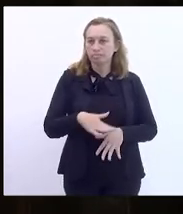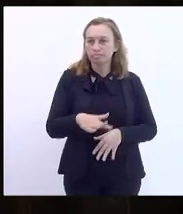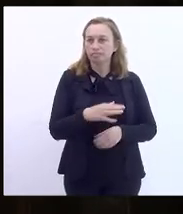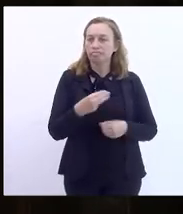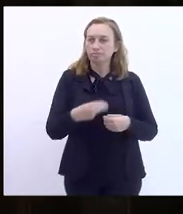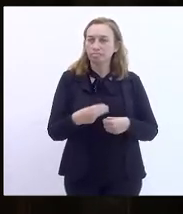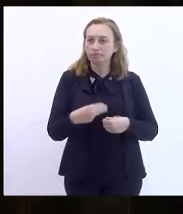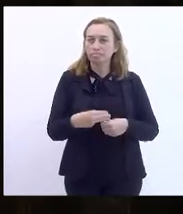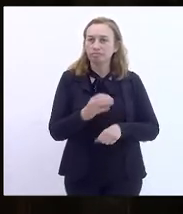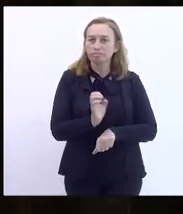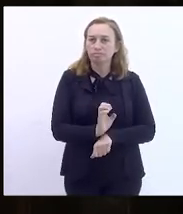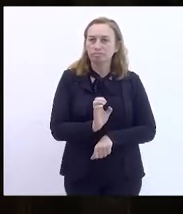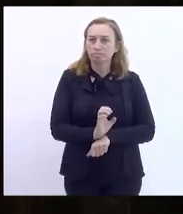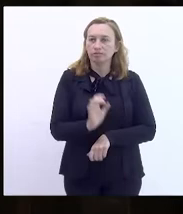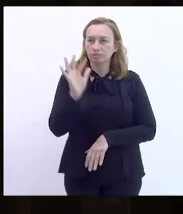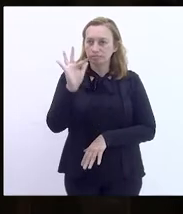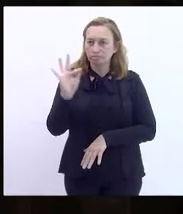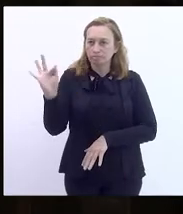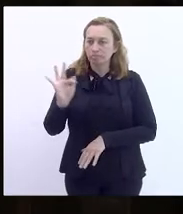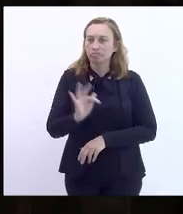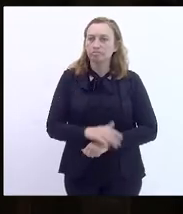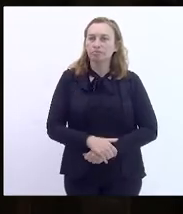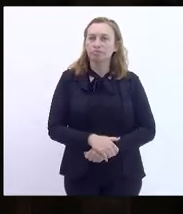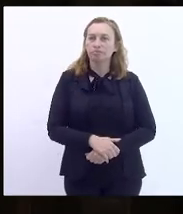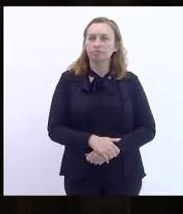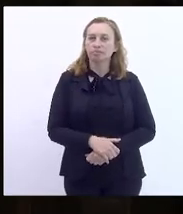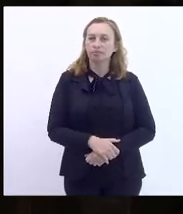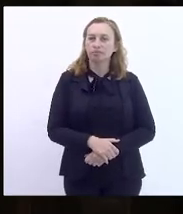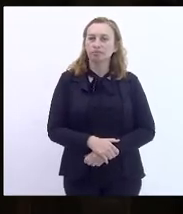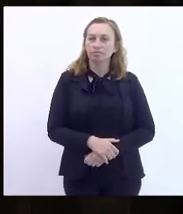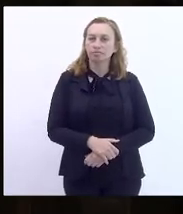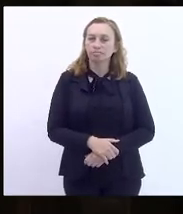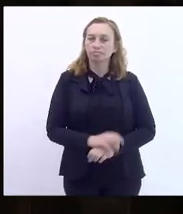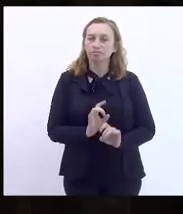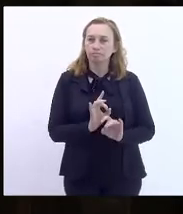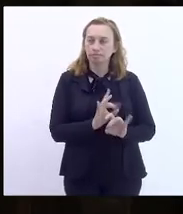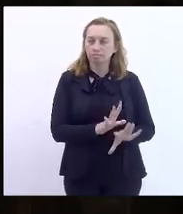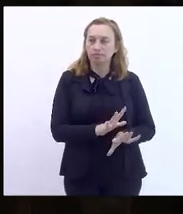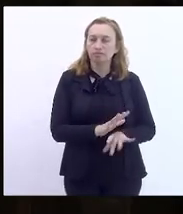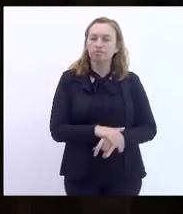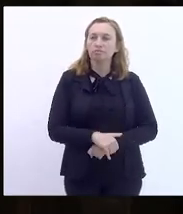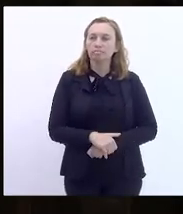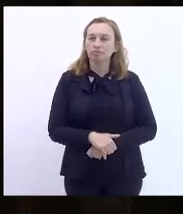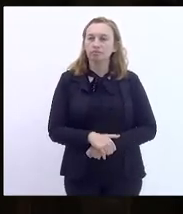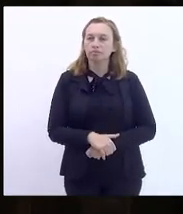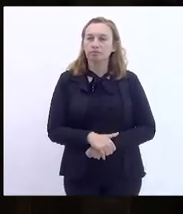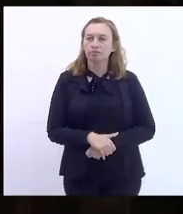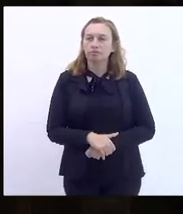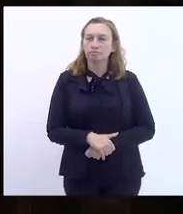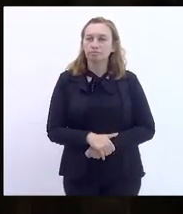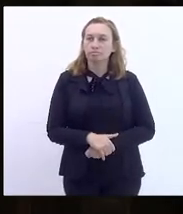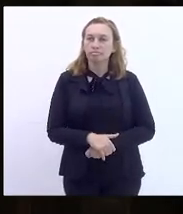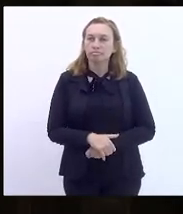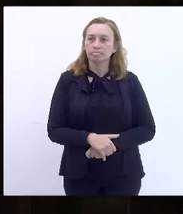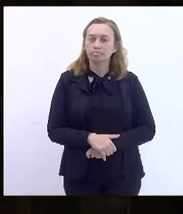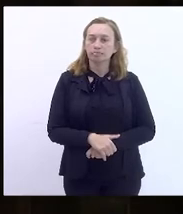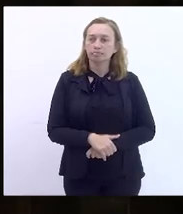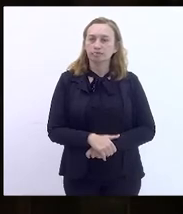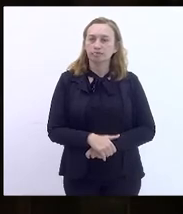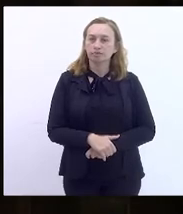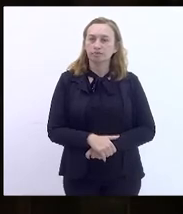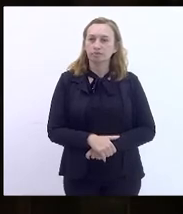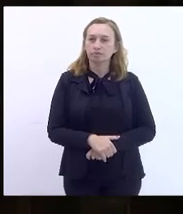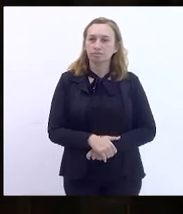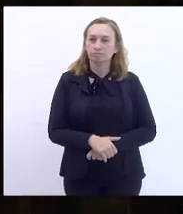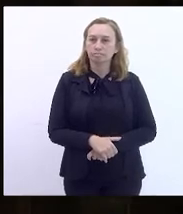municípios estados e governo federal muita precariedade muito abandono que o que predomina é a pode até. Agem